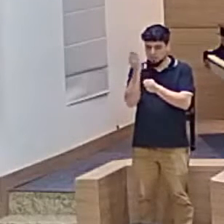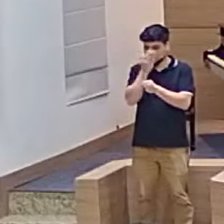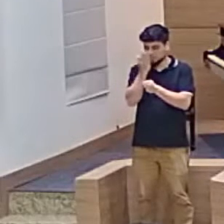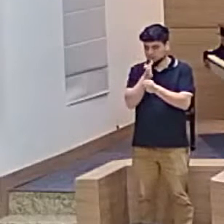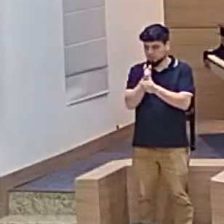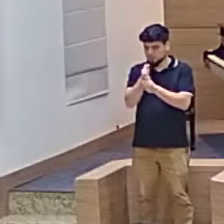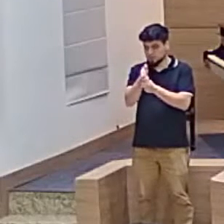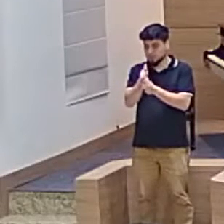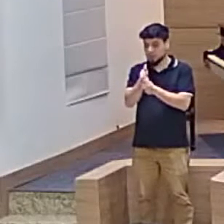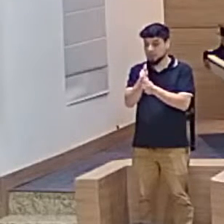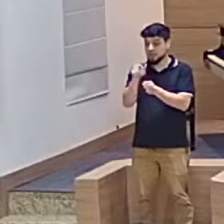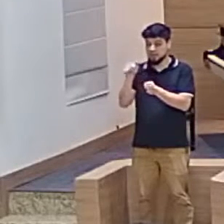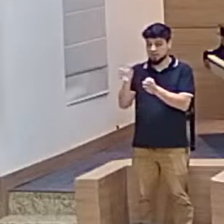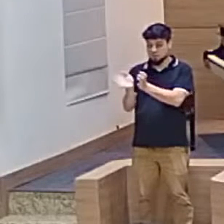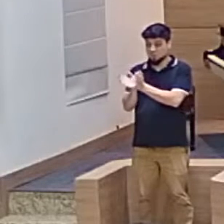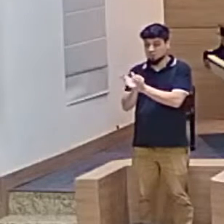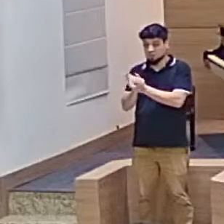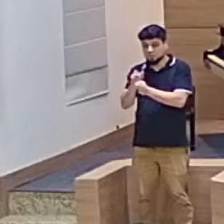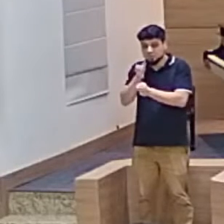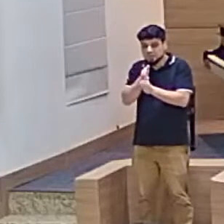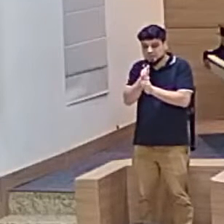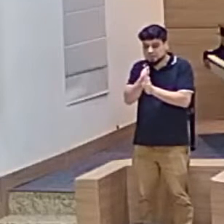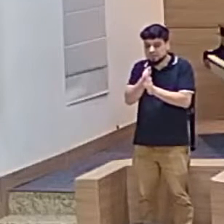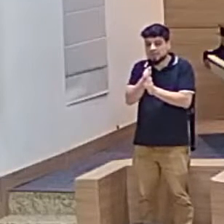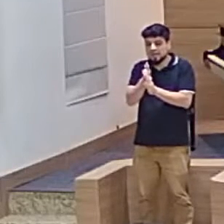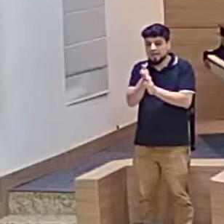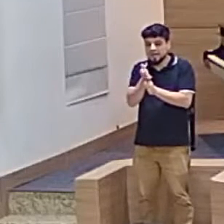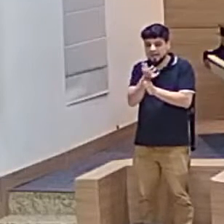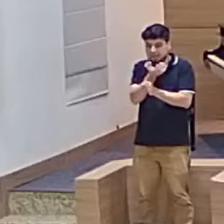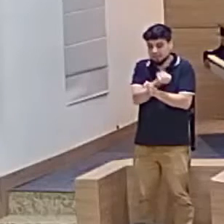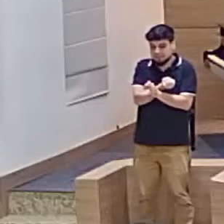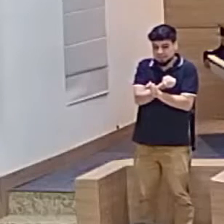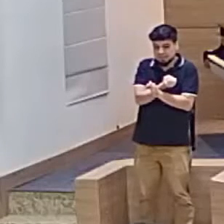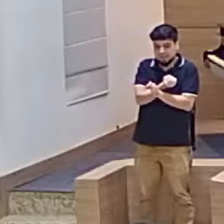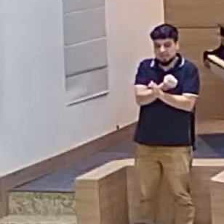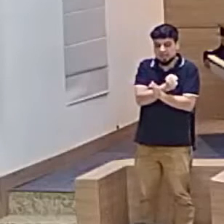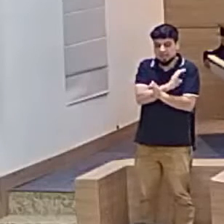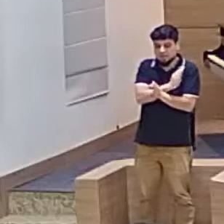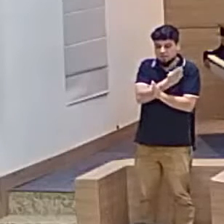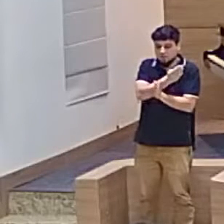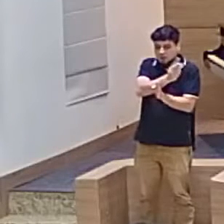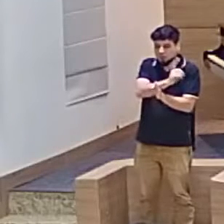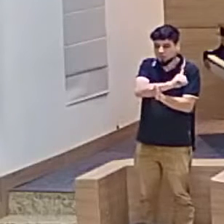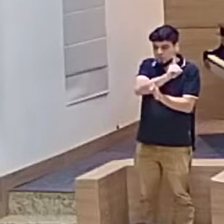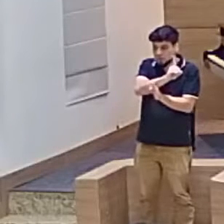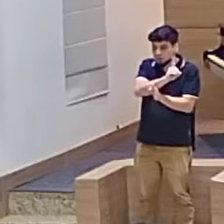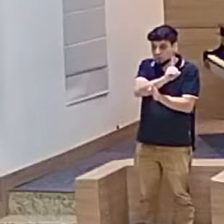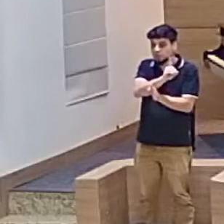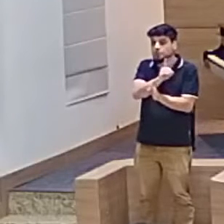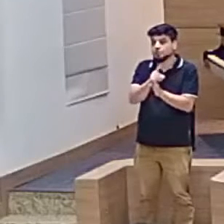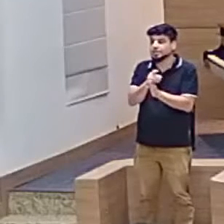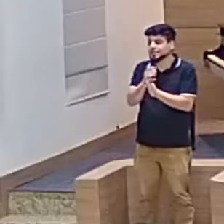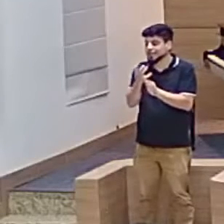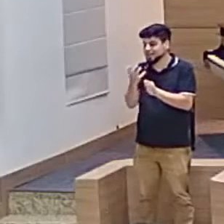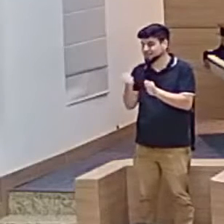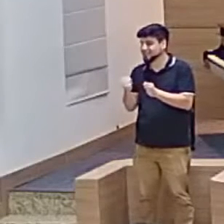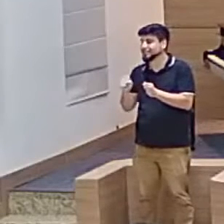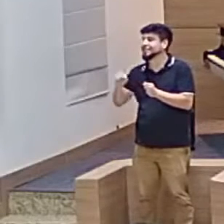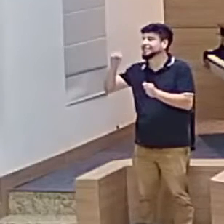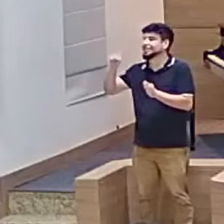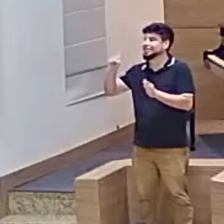nessa linha em cima do muro eles queriam ter os deuses aqui e ao mesmo tempo para ao mesmo tempo adorar o Deus de Israel